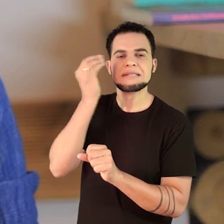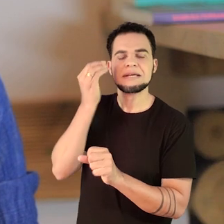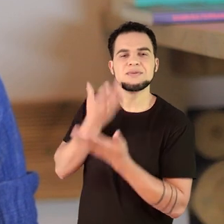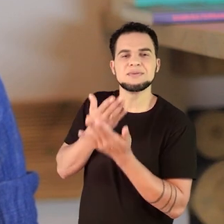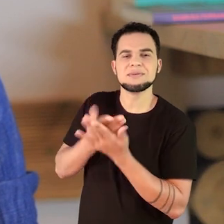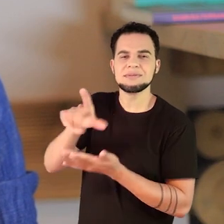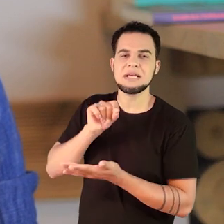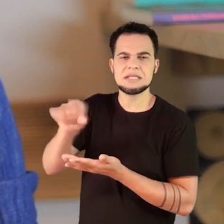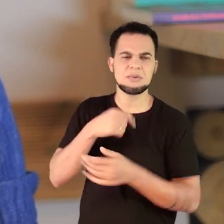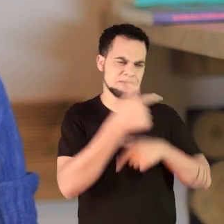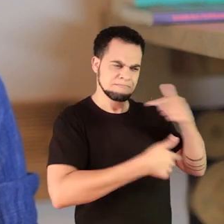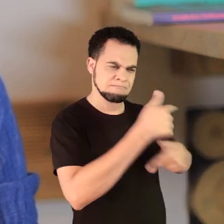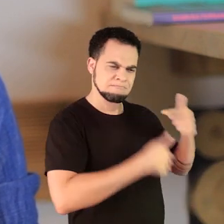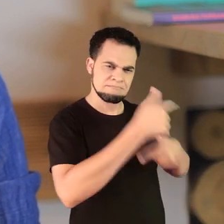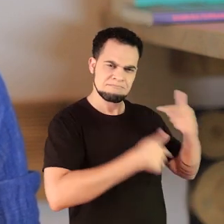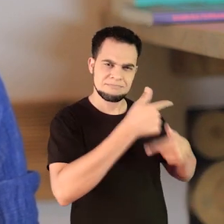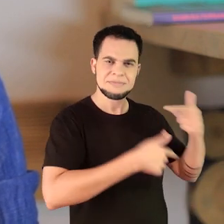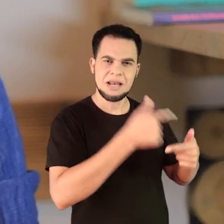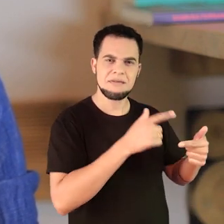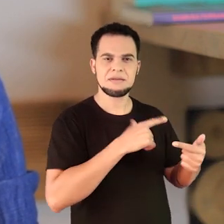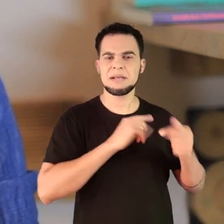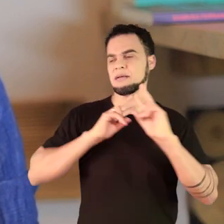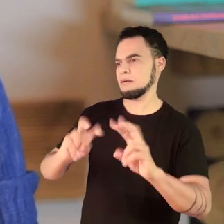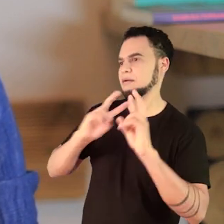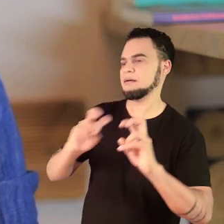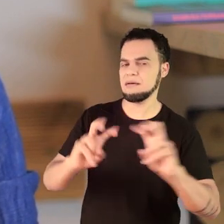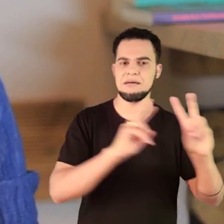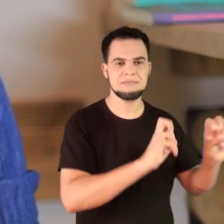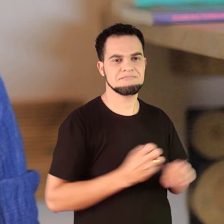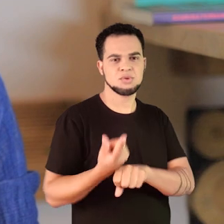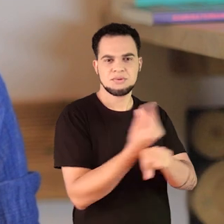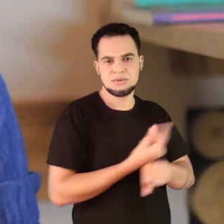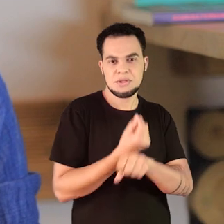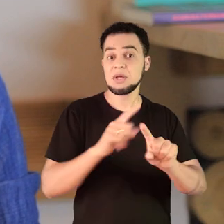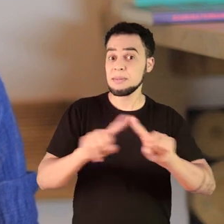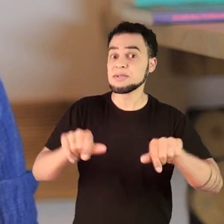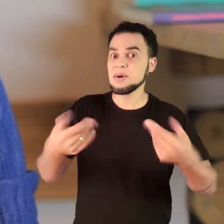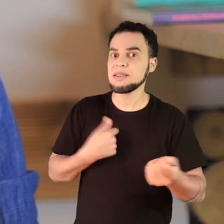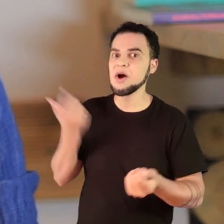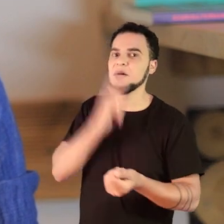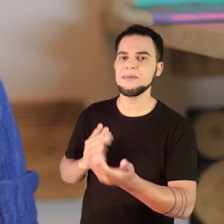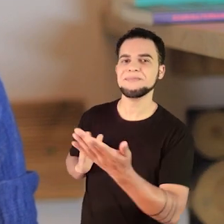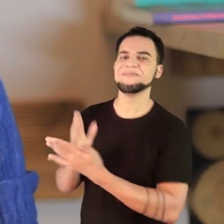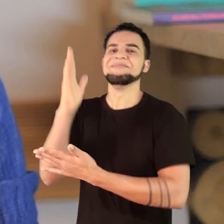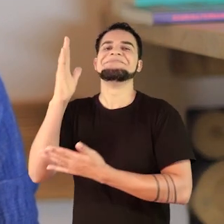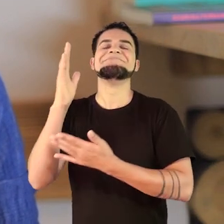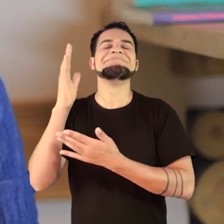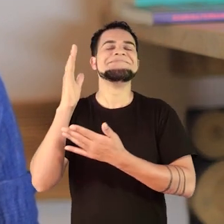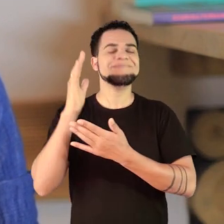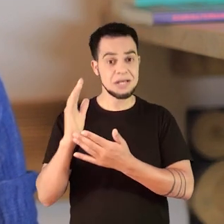tentava estudar para seleções enquanto trabalhava e tinha a alma sugada pelo capitalismo. Entretanto, quando finalmente a aprovação